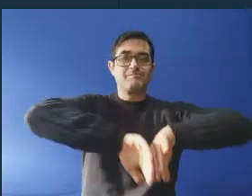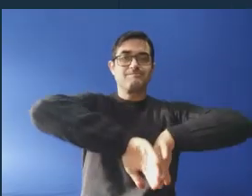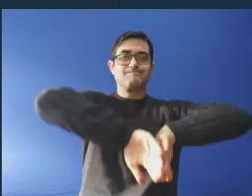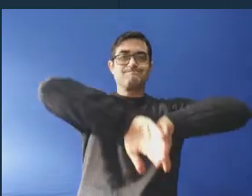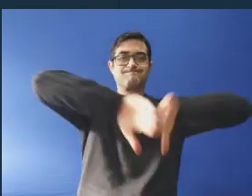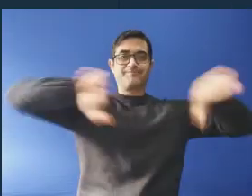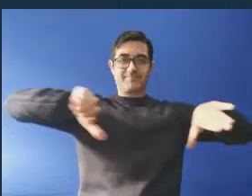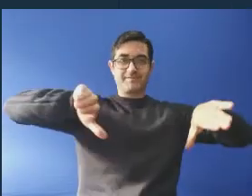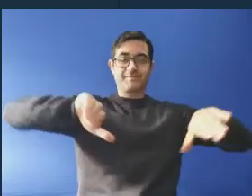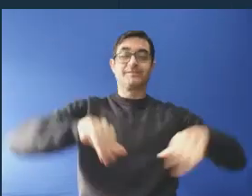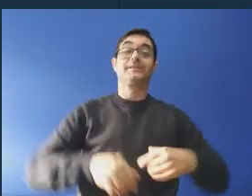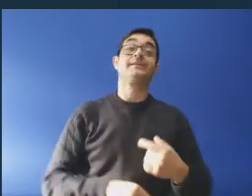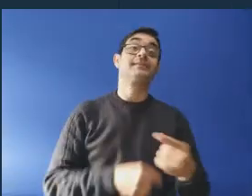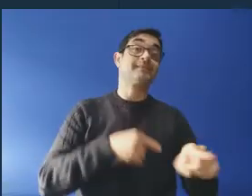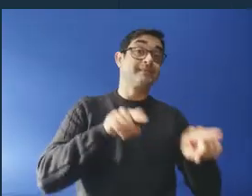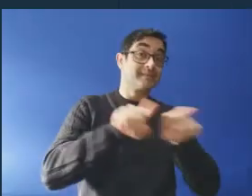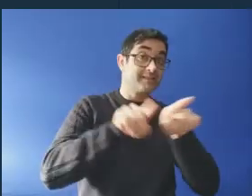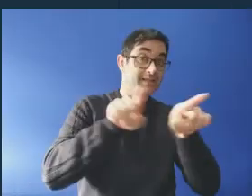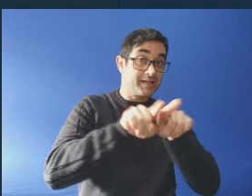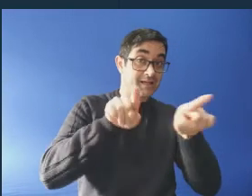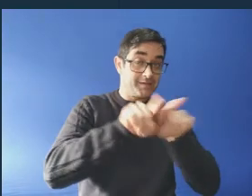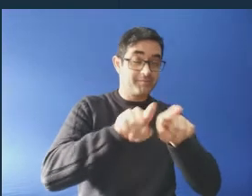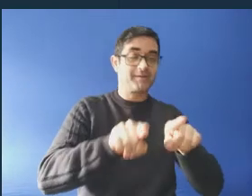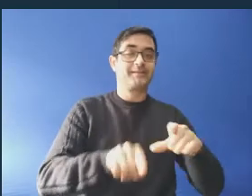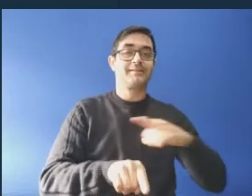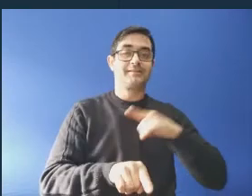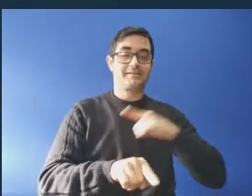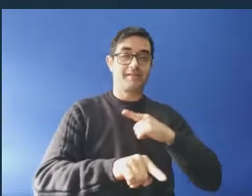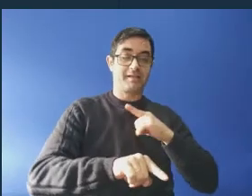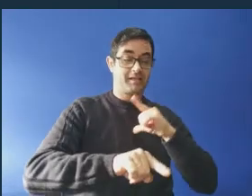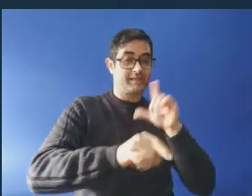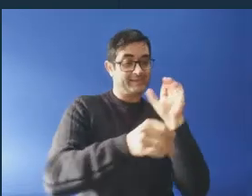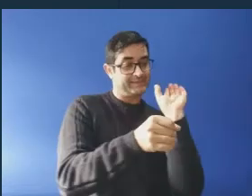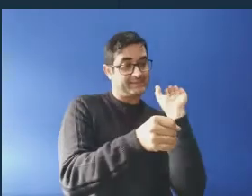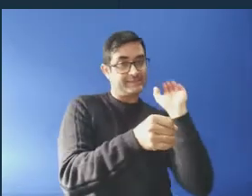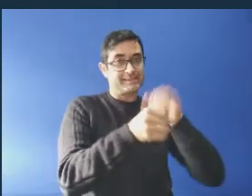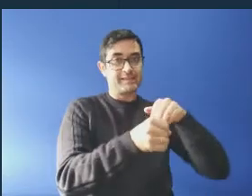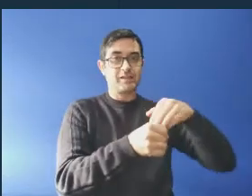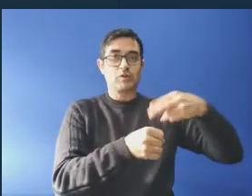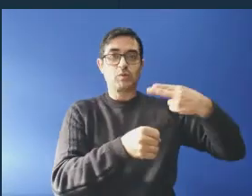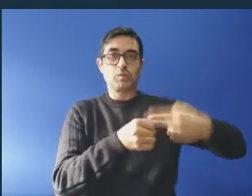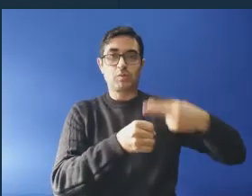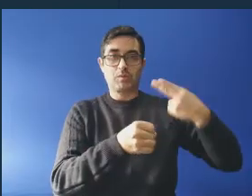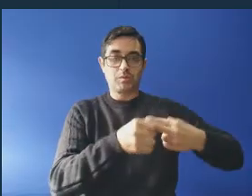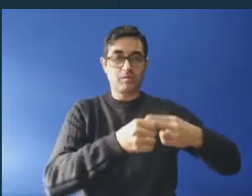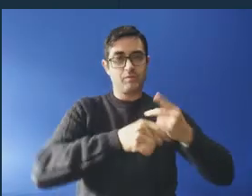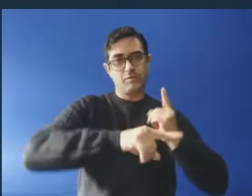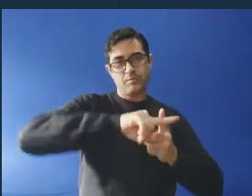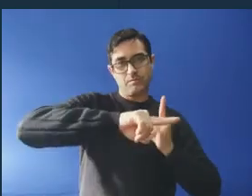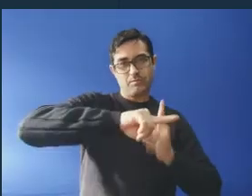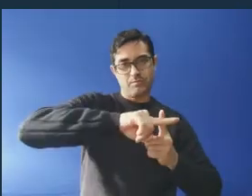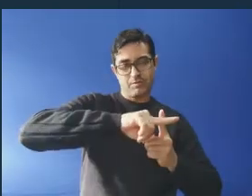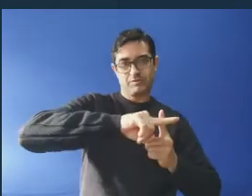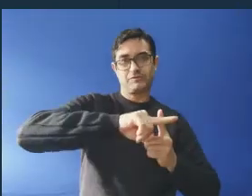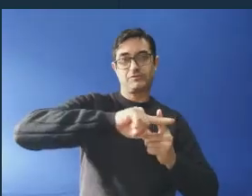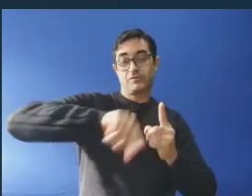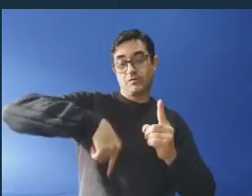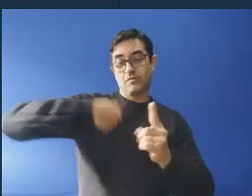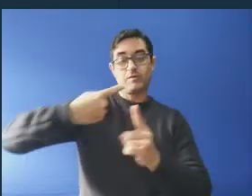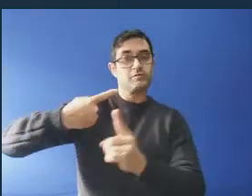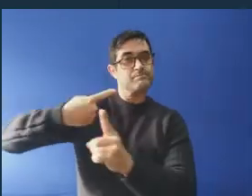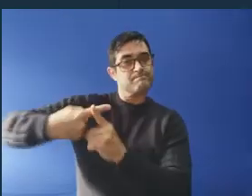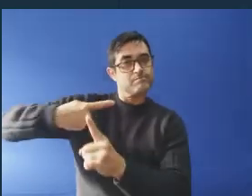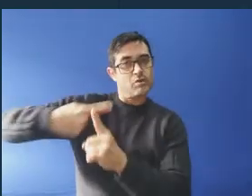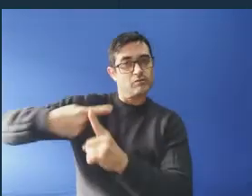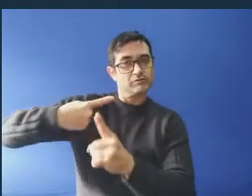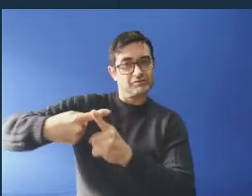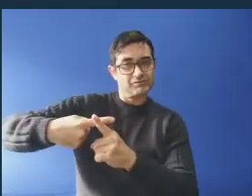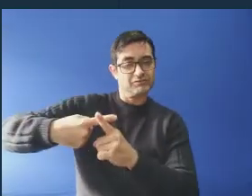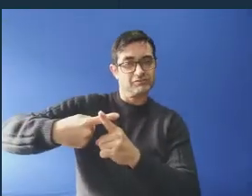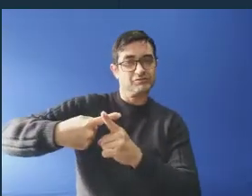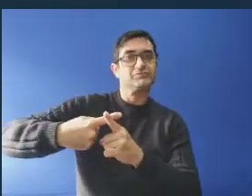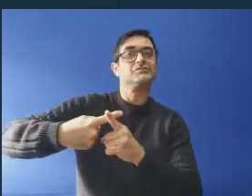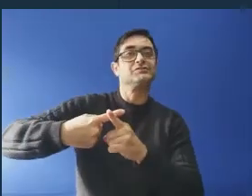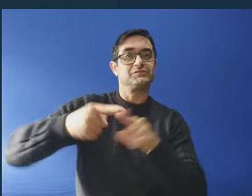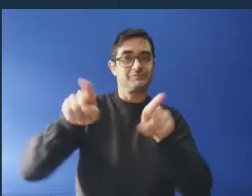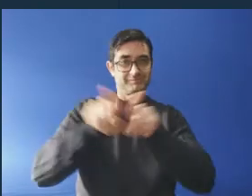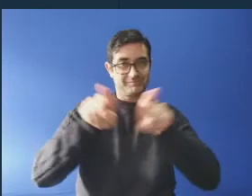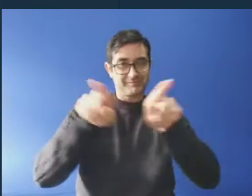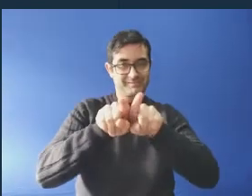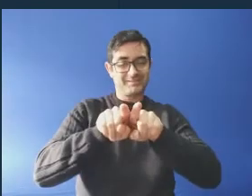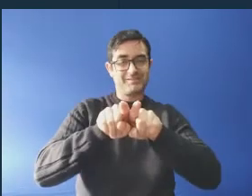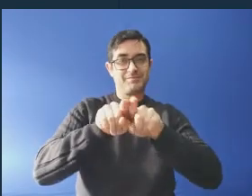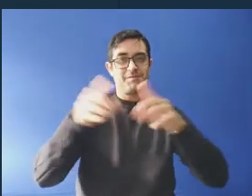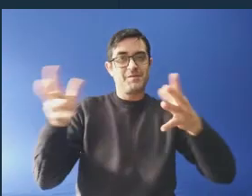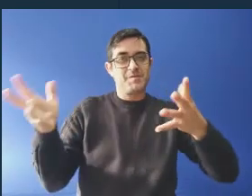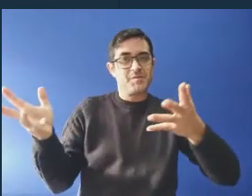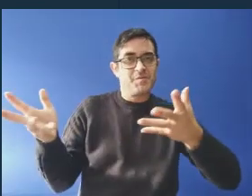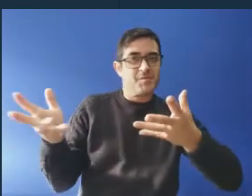Também há uma força de repulsão do núcleo positivo de um átomo para o núcleo positivo do outro átomo, embora exista uma